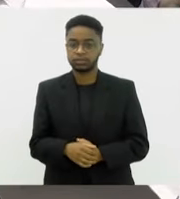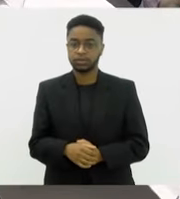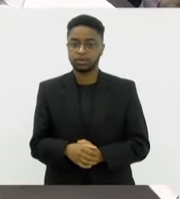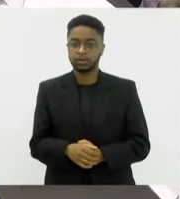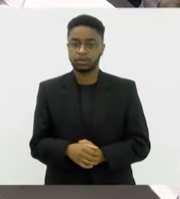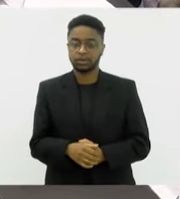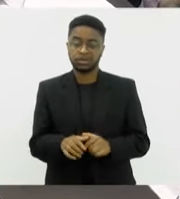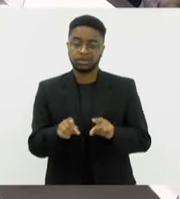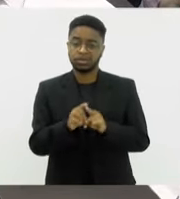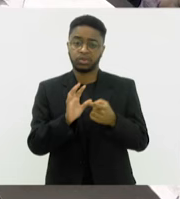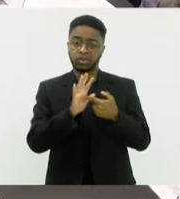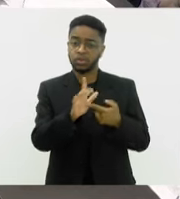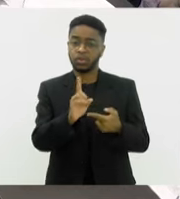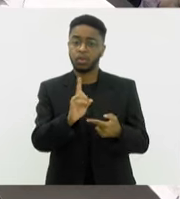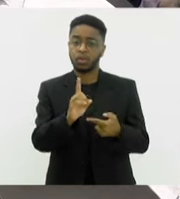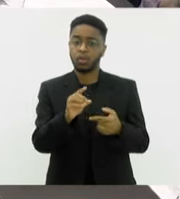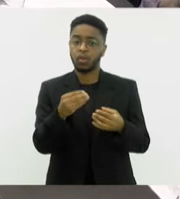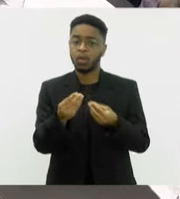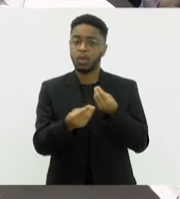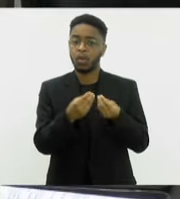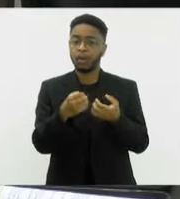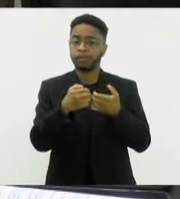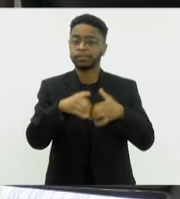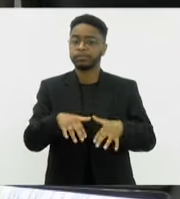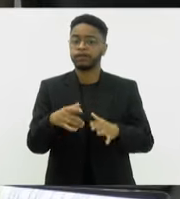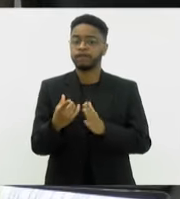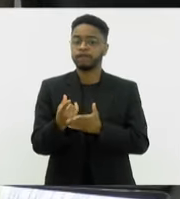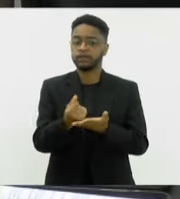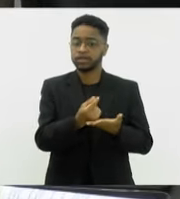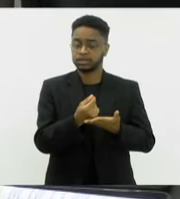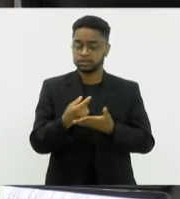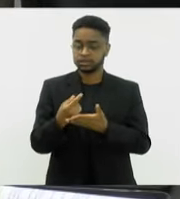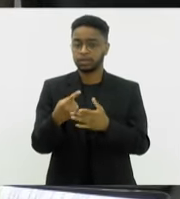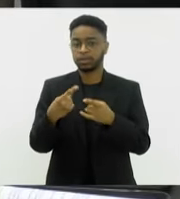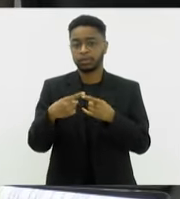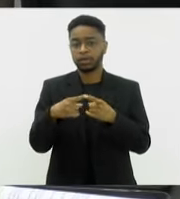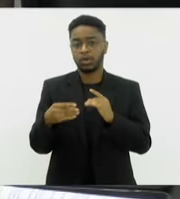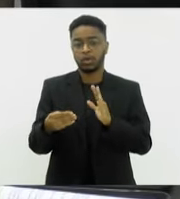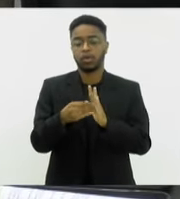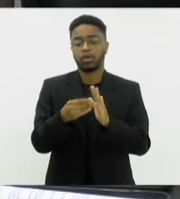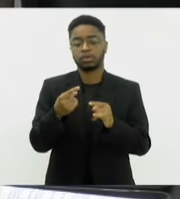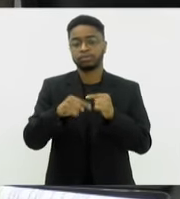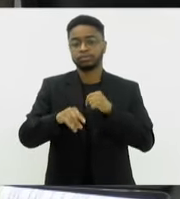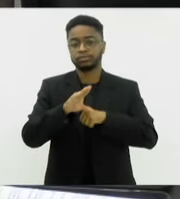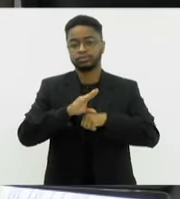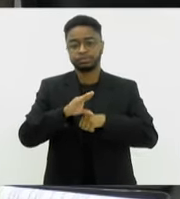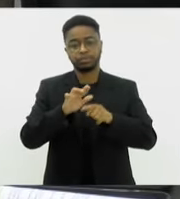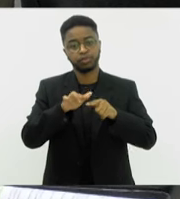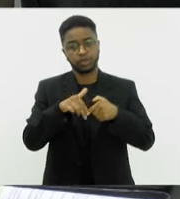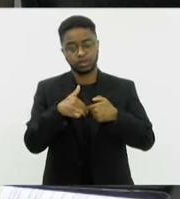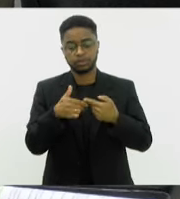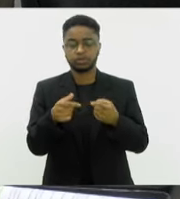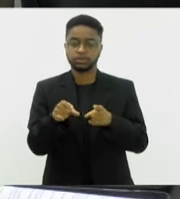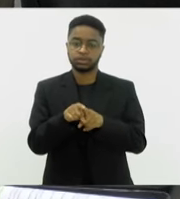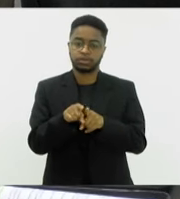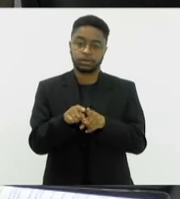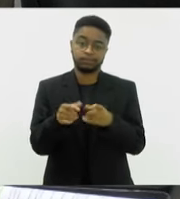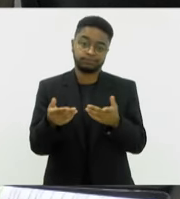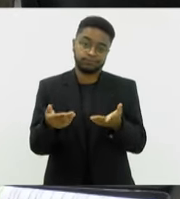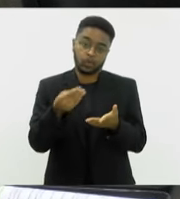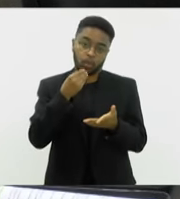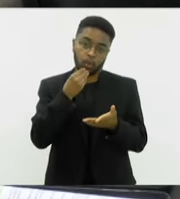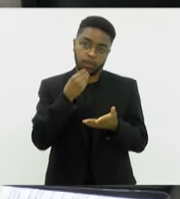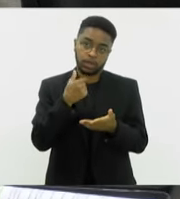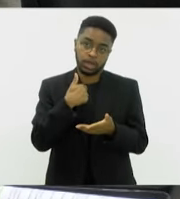não tem apresentação de estimativa de impacto financeiro. A gente tem dado inconstitucionalidade em muitas matérias aqui por conta disso. Eu, claro que já